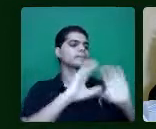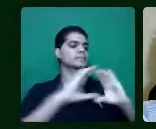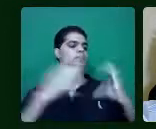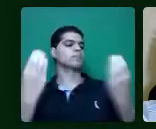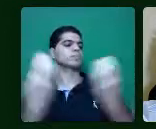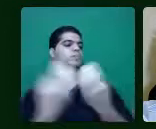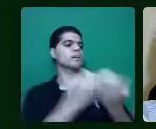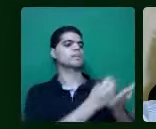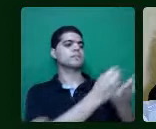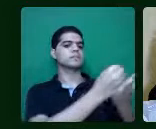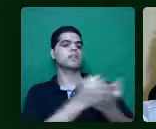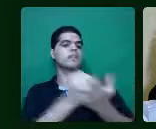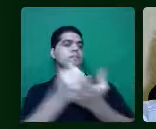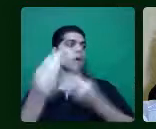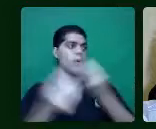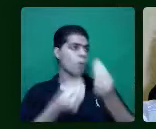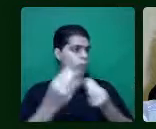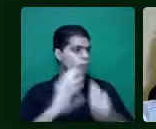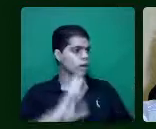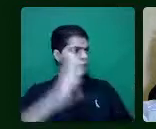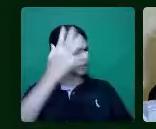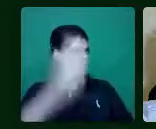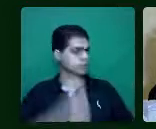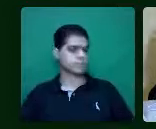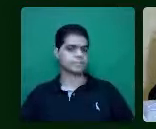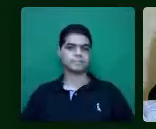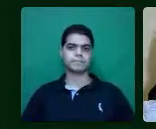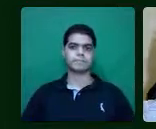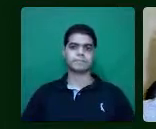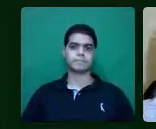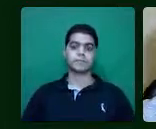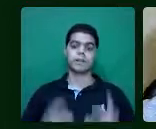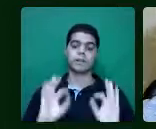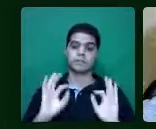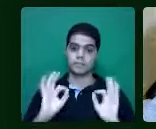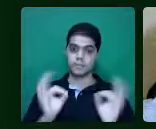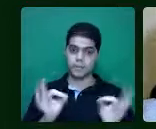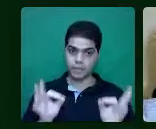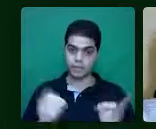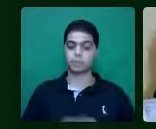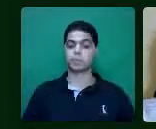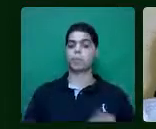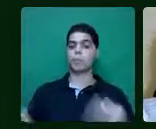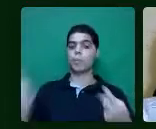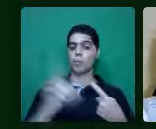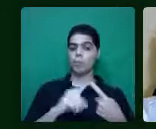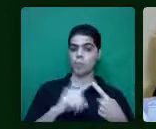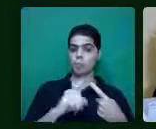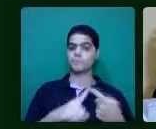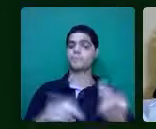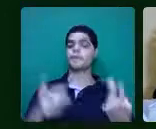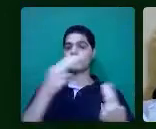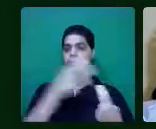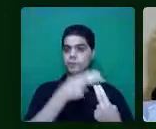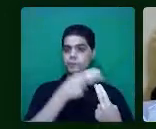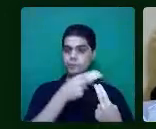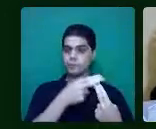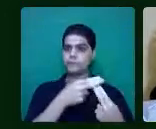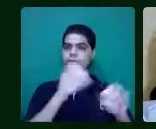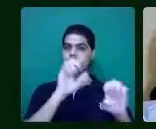comunidades? Pronto. A gente acabou até falando, né? É o IF mais empreendedor,